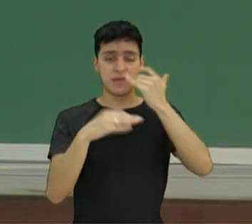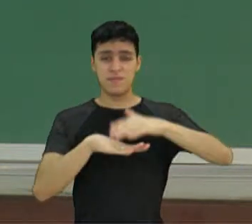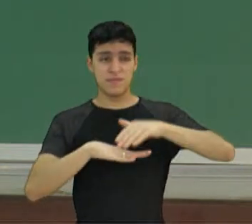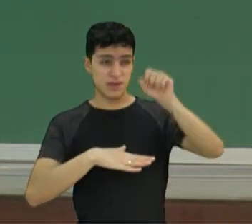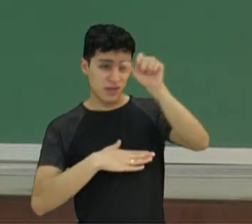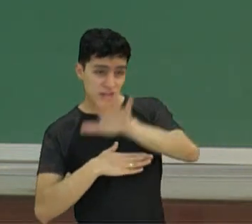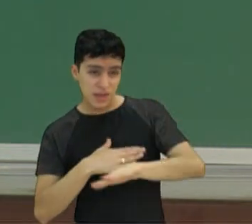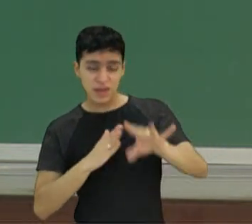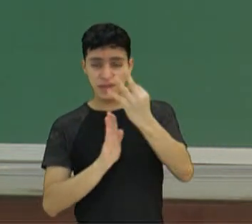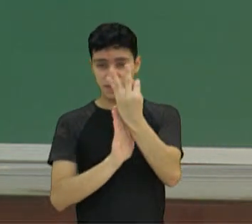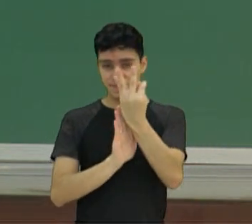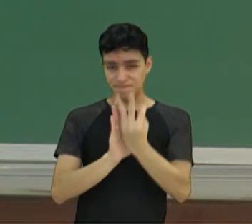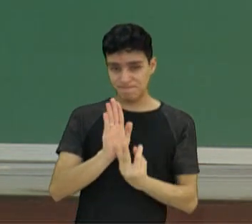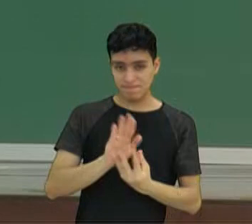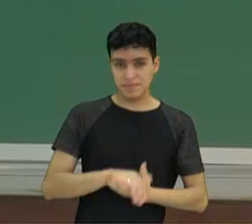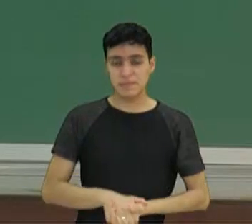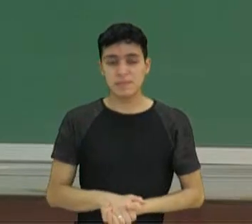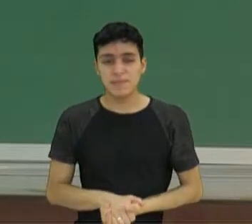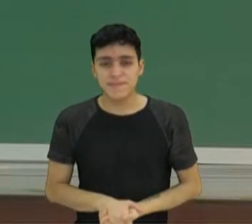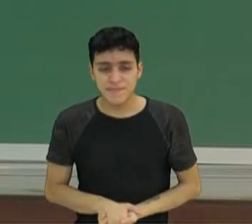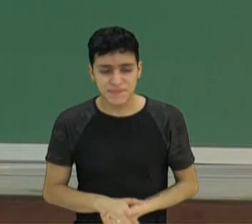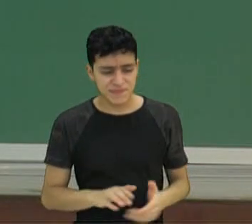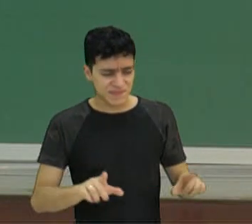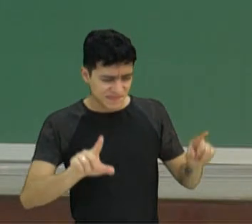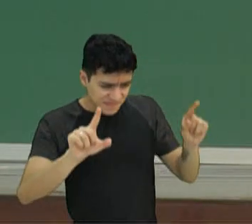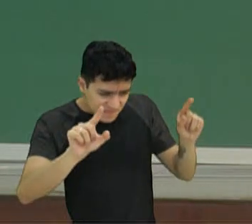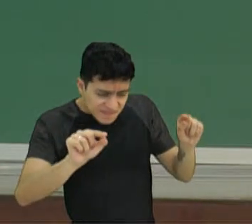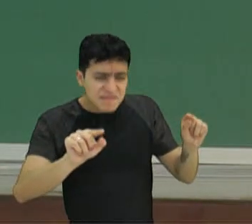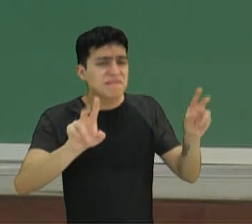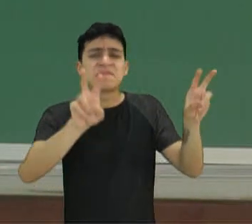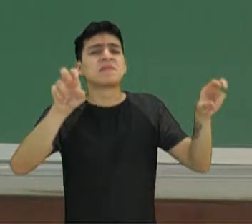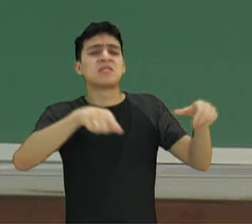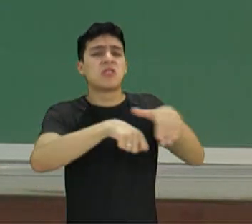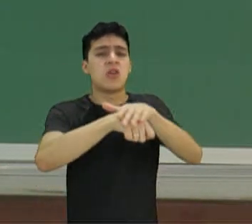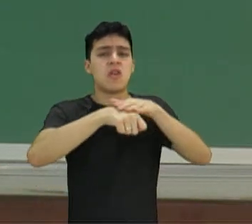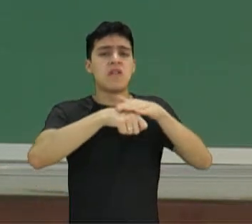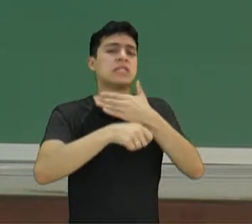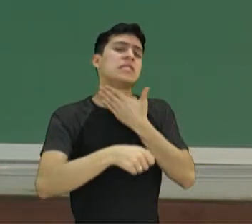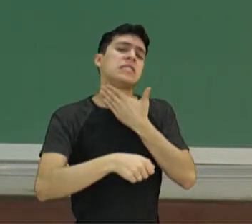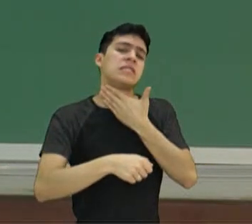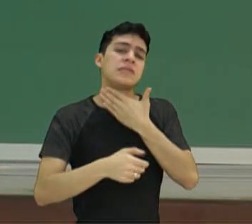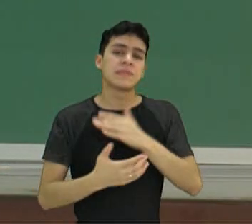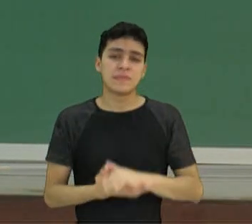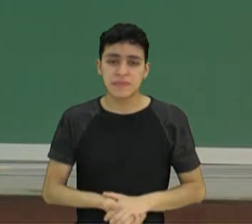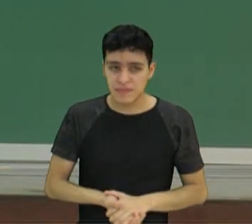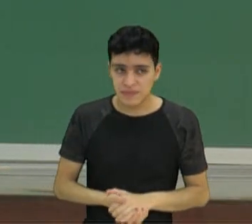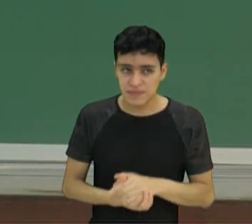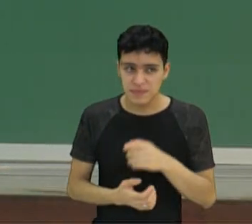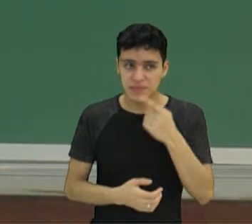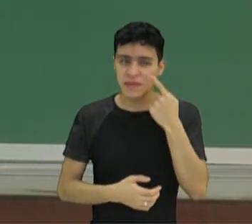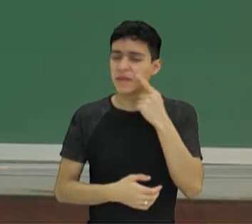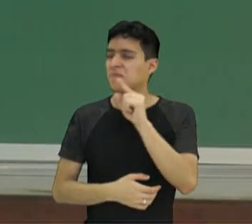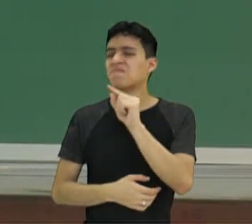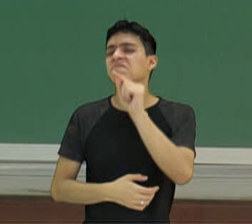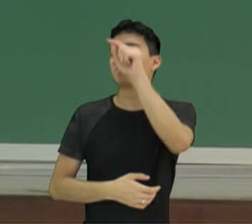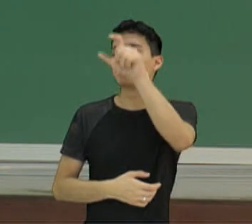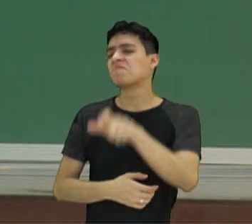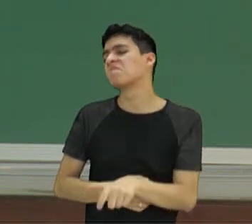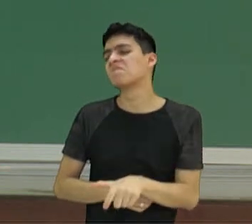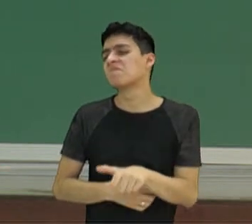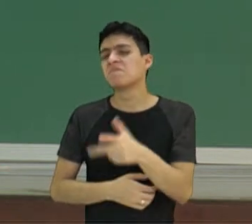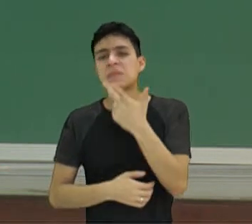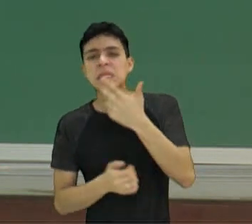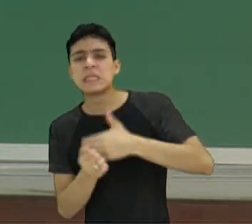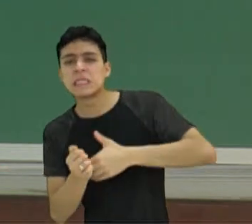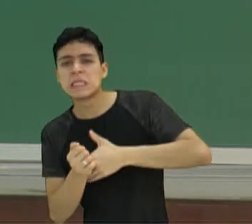tá? What are they talking about? Sobre o que eles estão falando? Who to tell a secret? Sobre quem contou um